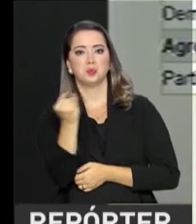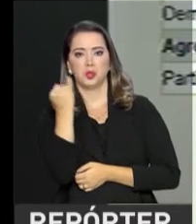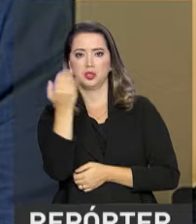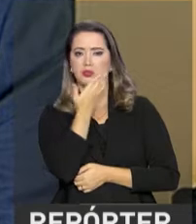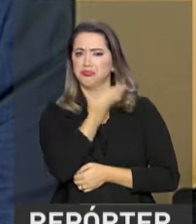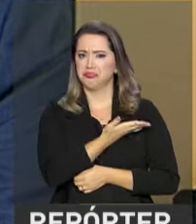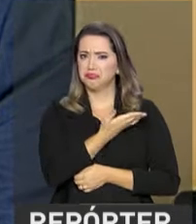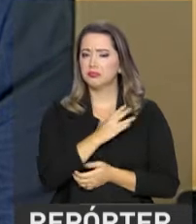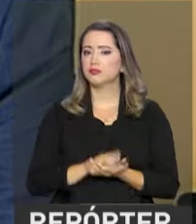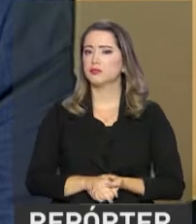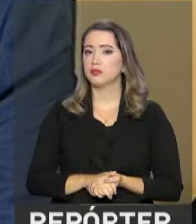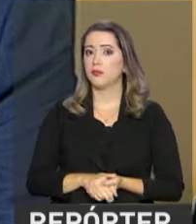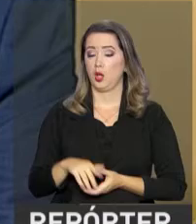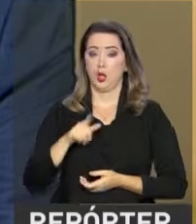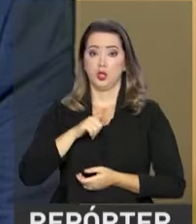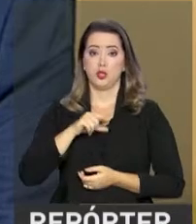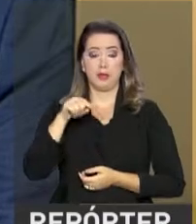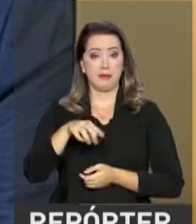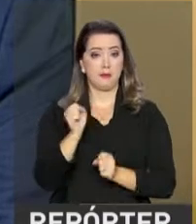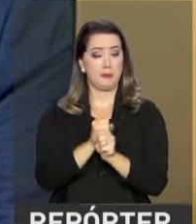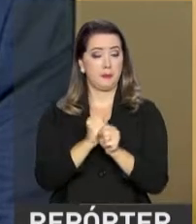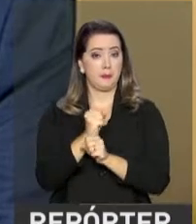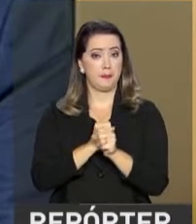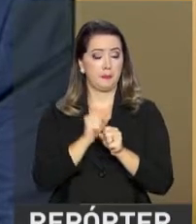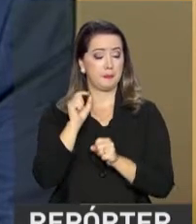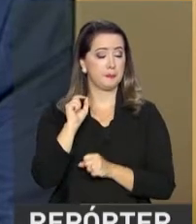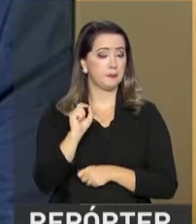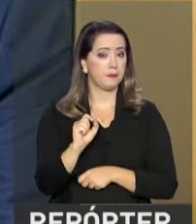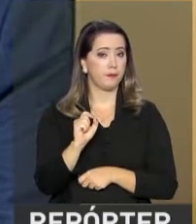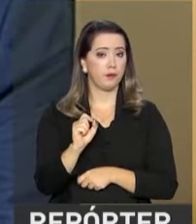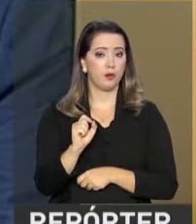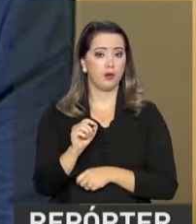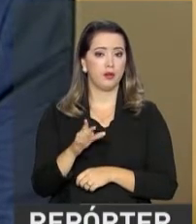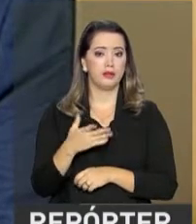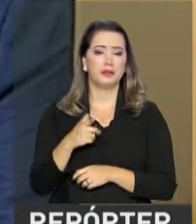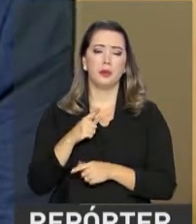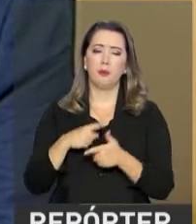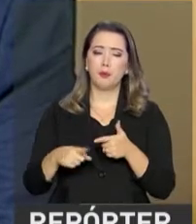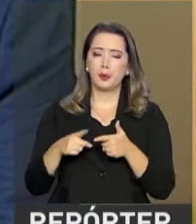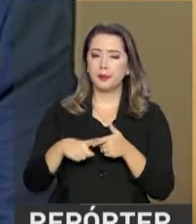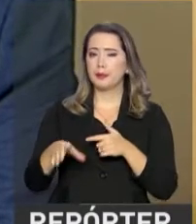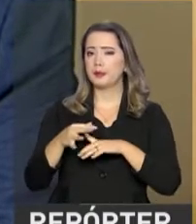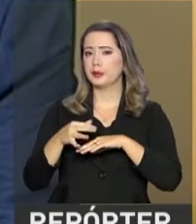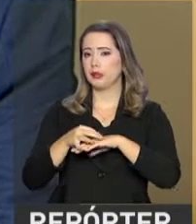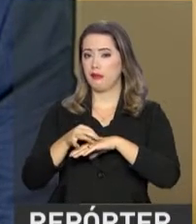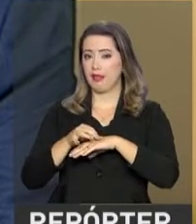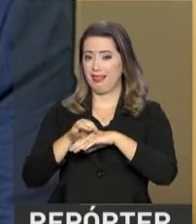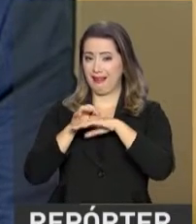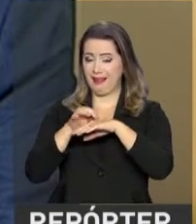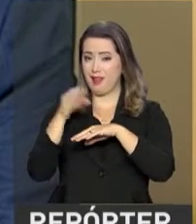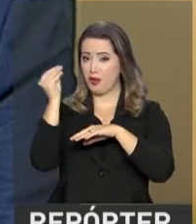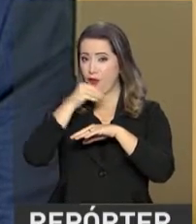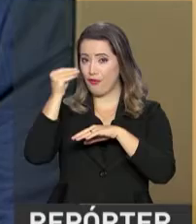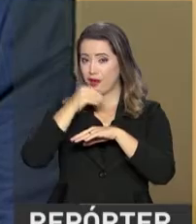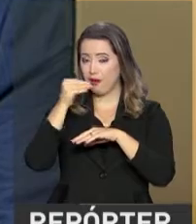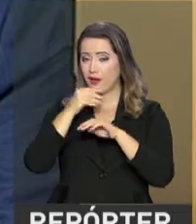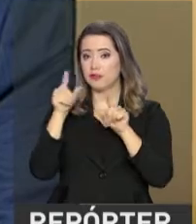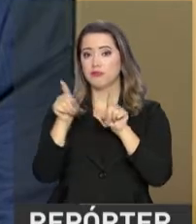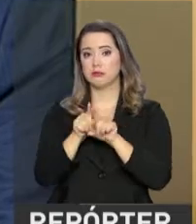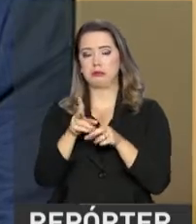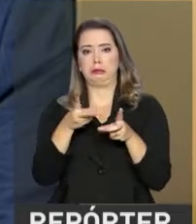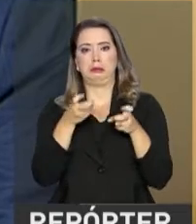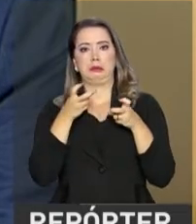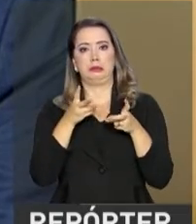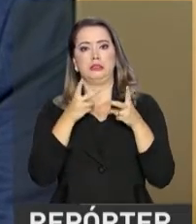o que nós tivemos esse ano no ambiente da carne é fraca aonde os senhores acompanharam bem de perto